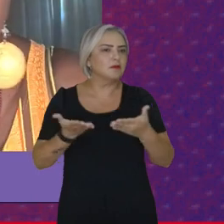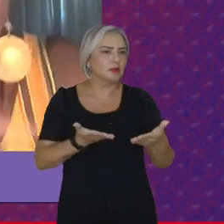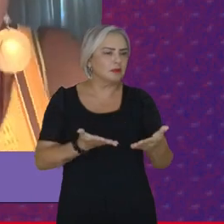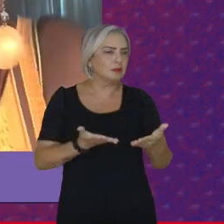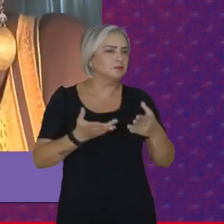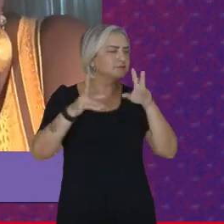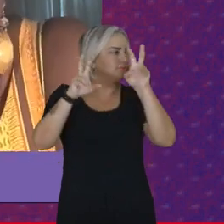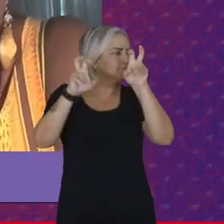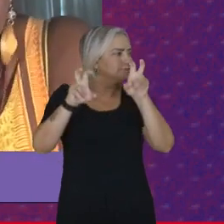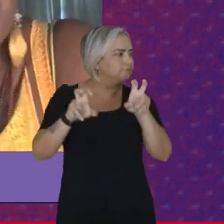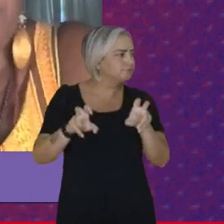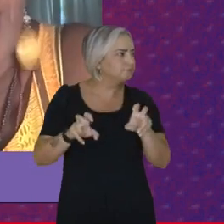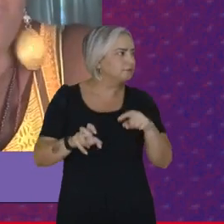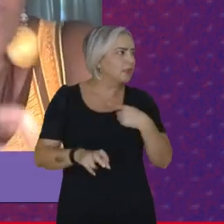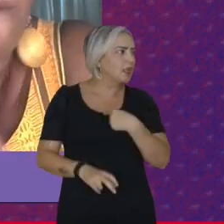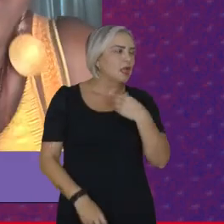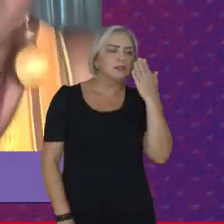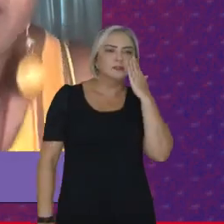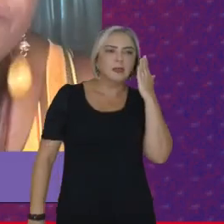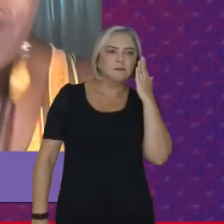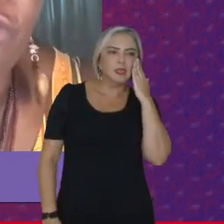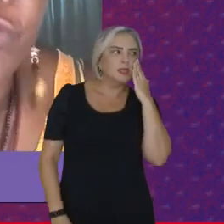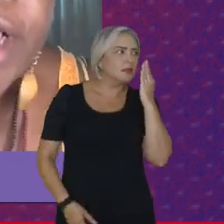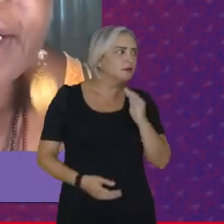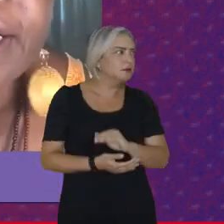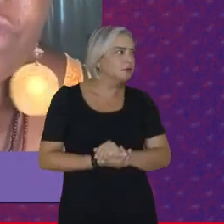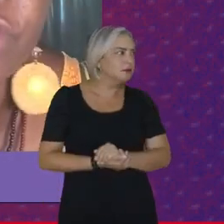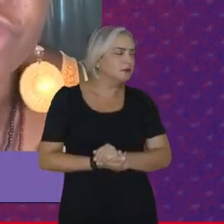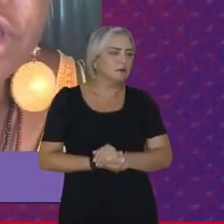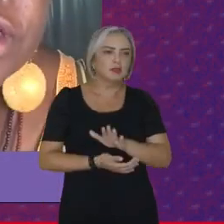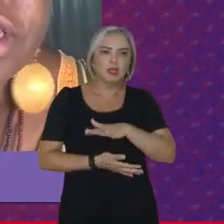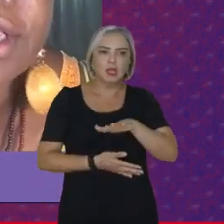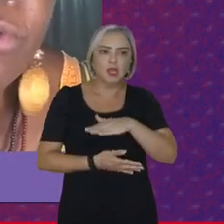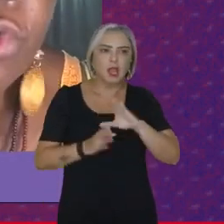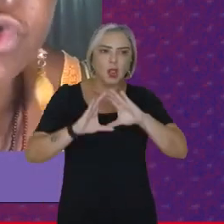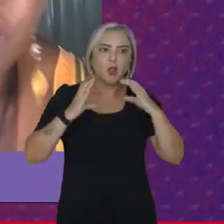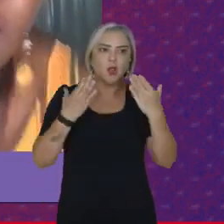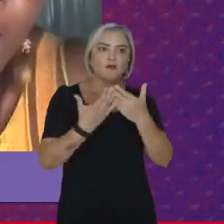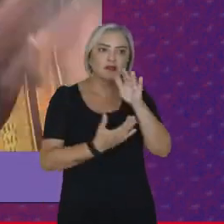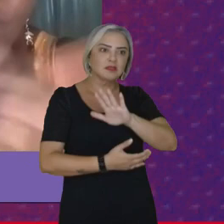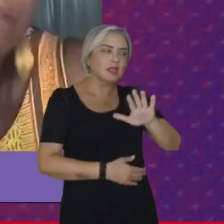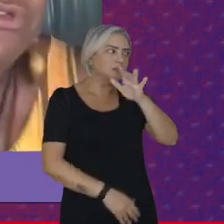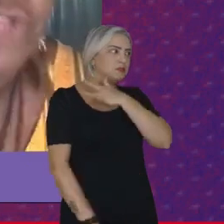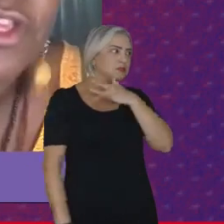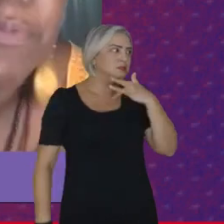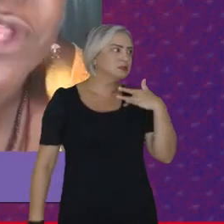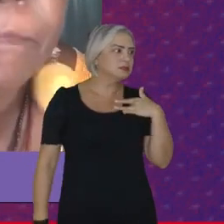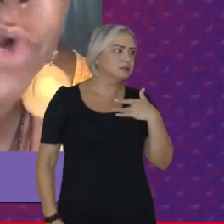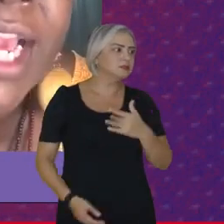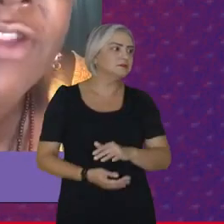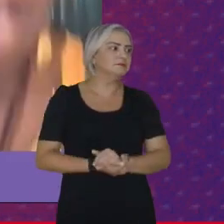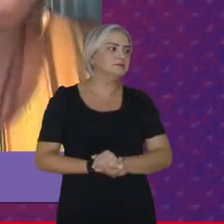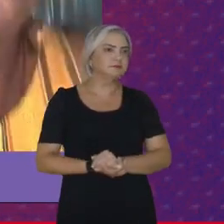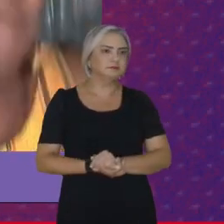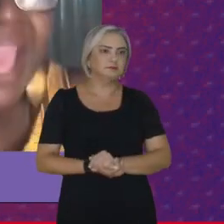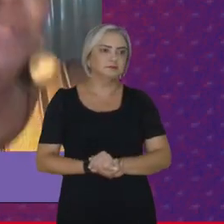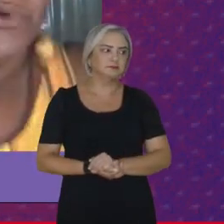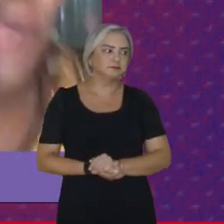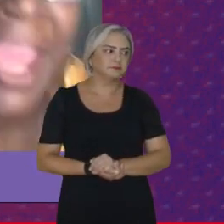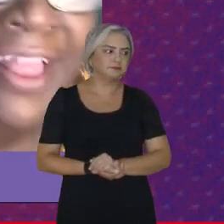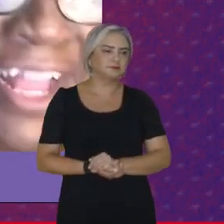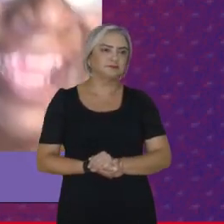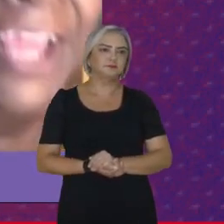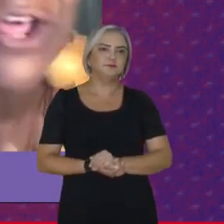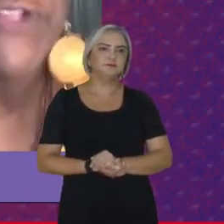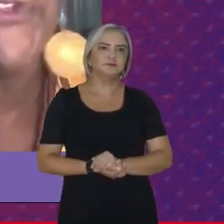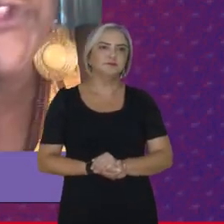esses temas. Mas a gente sabe que o espaço, por exemplo, da Conferência Nacional de Saúde, é um espaço de disputa política,